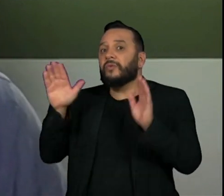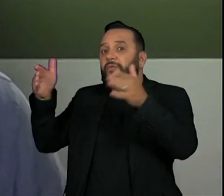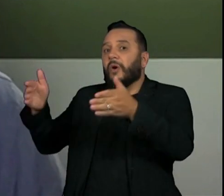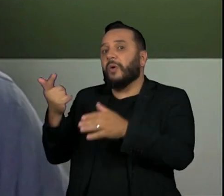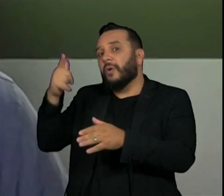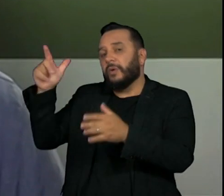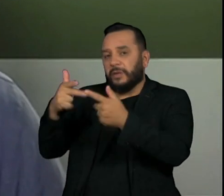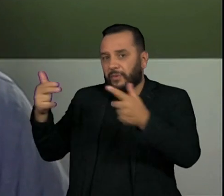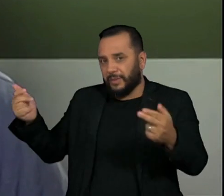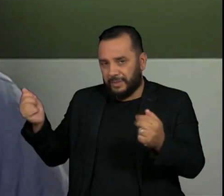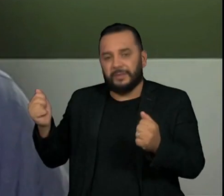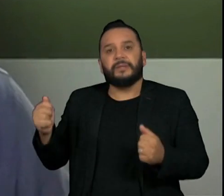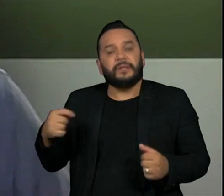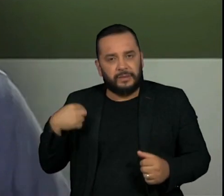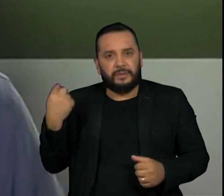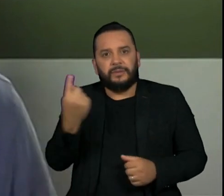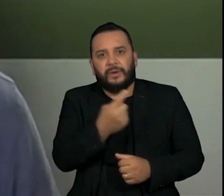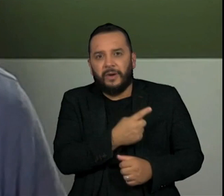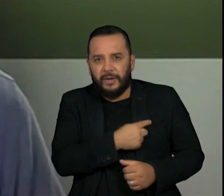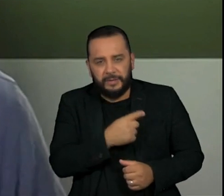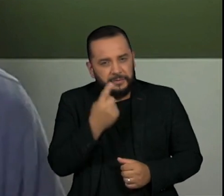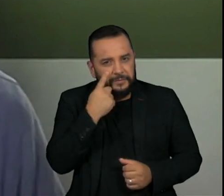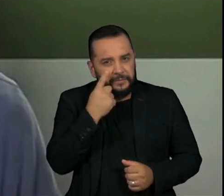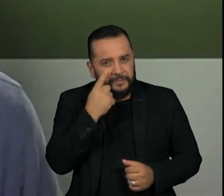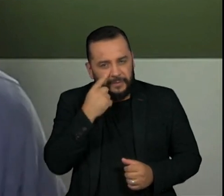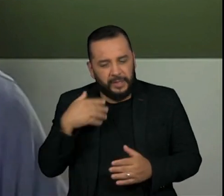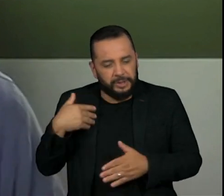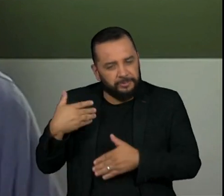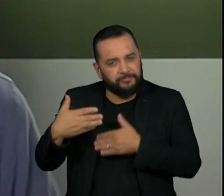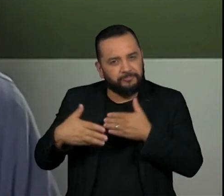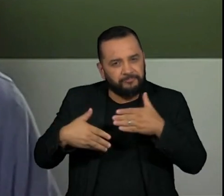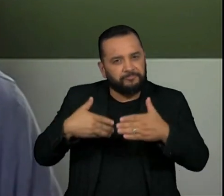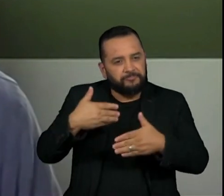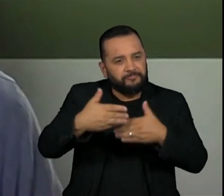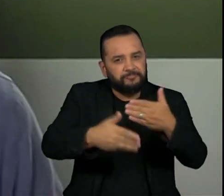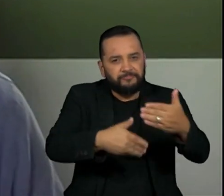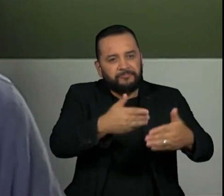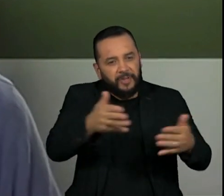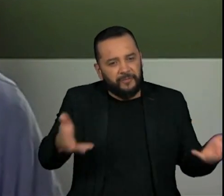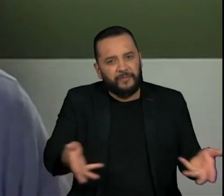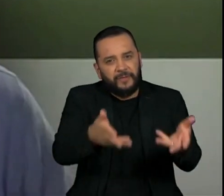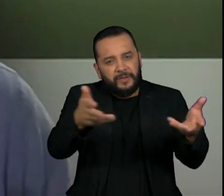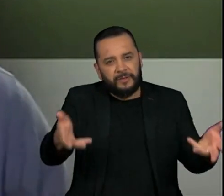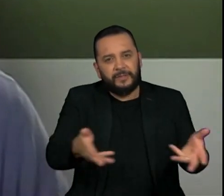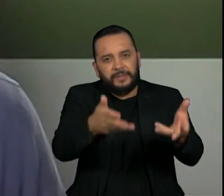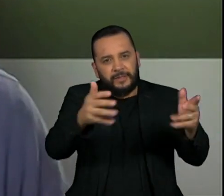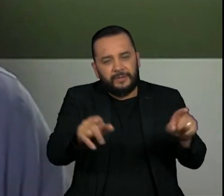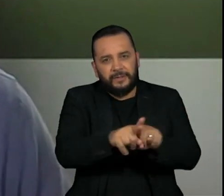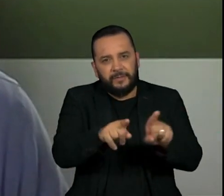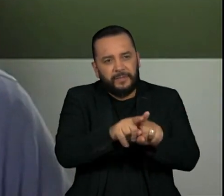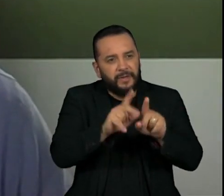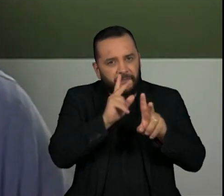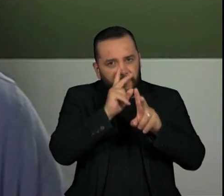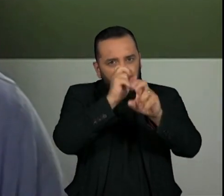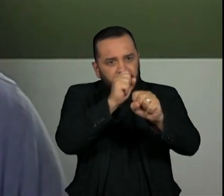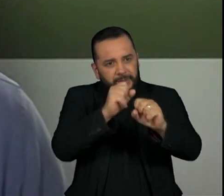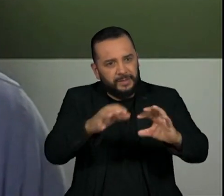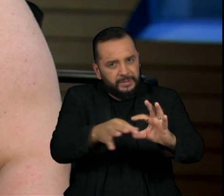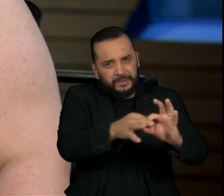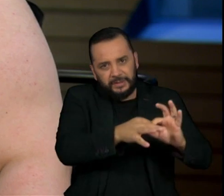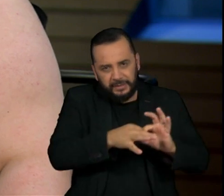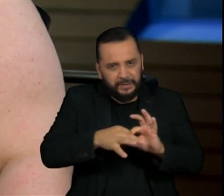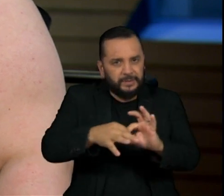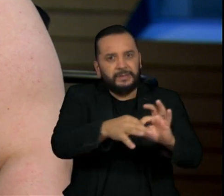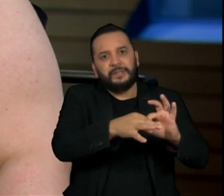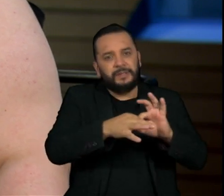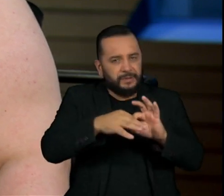investimentos mais de longo prazo, que visam a valorização, o fortalecimento dos laços de entendimento entre as pessoas